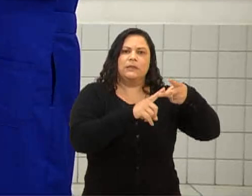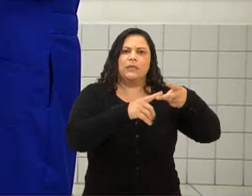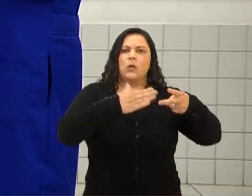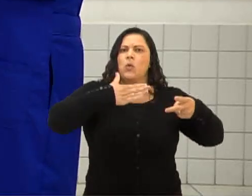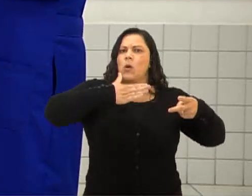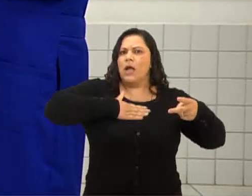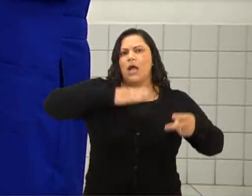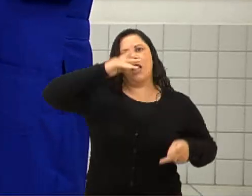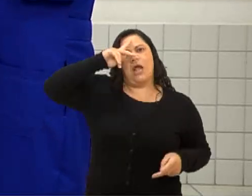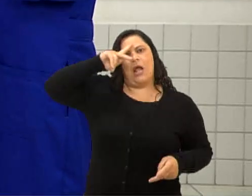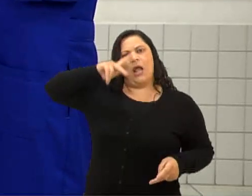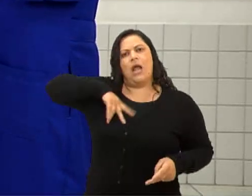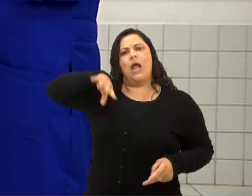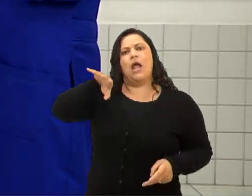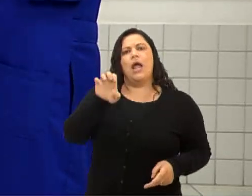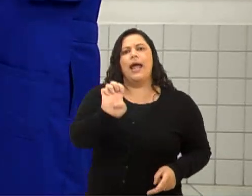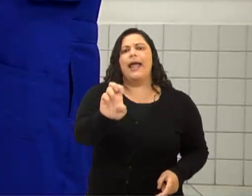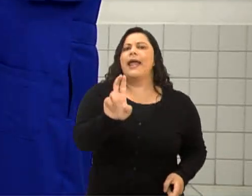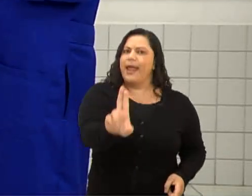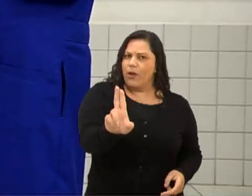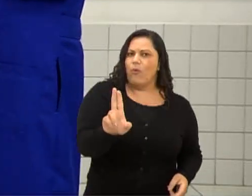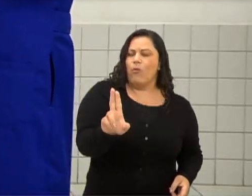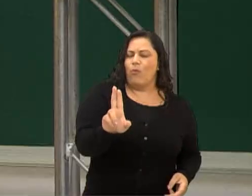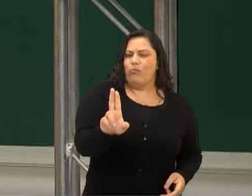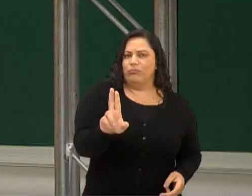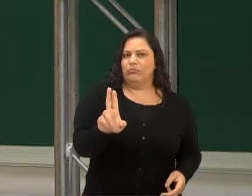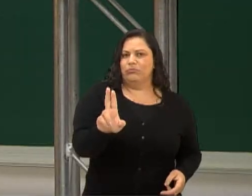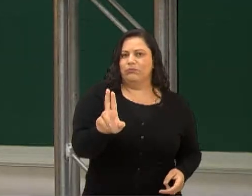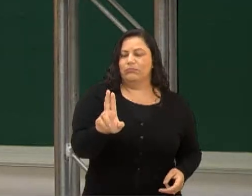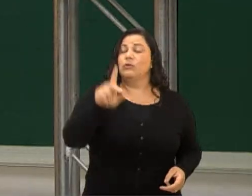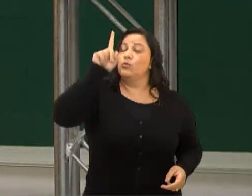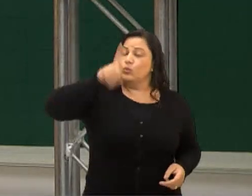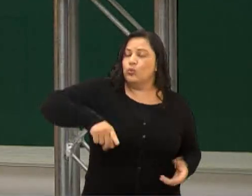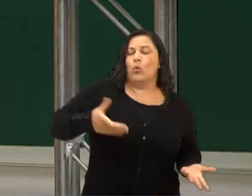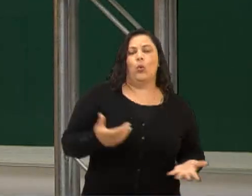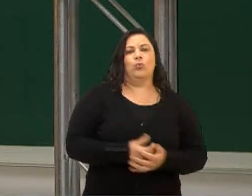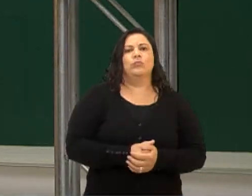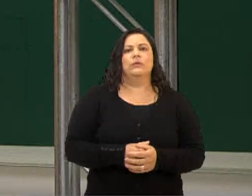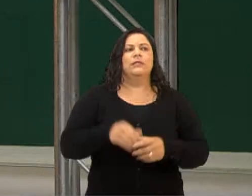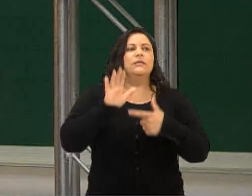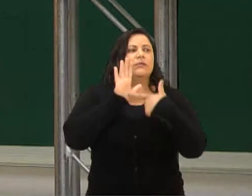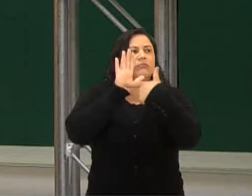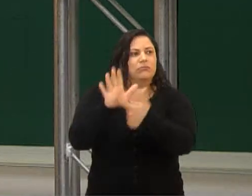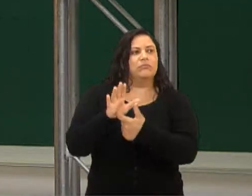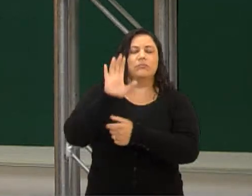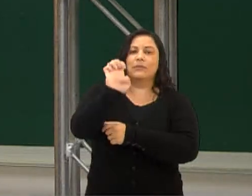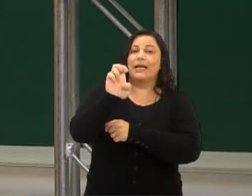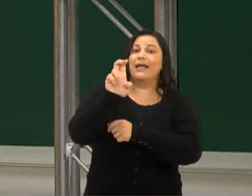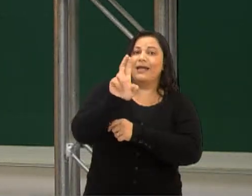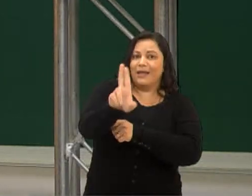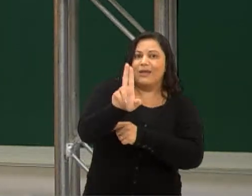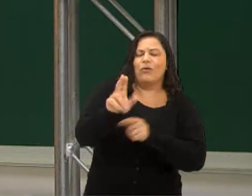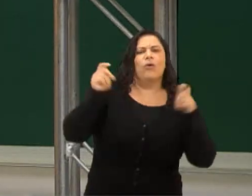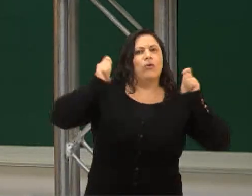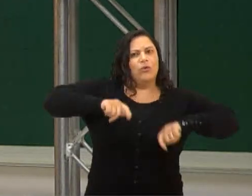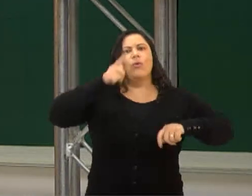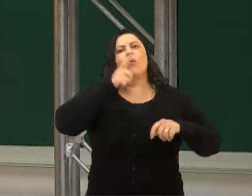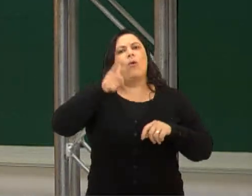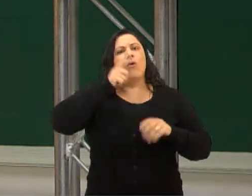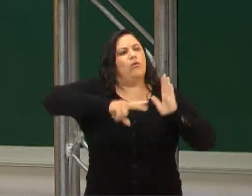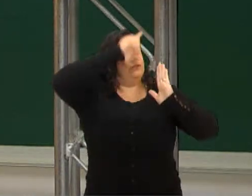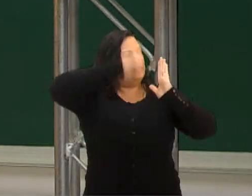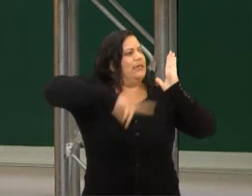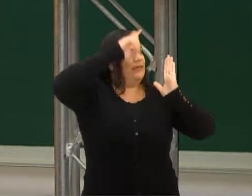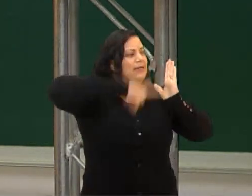Observem que o eu, a primeira pessoa do singular, ele está ali explícito na frase, né? A gente consegue ver, consegue ler, por isso que a gente tem